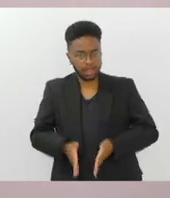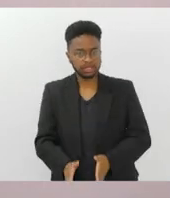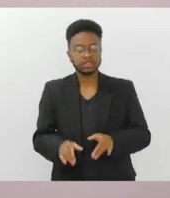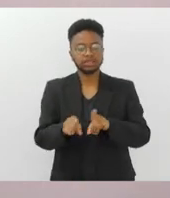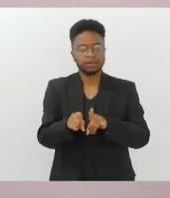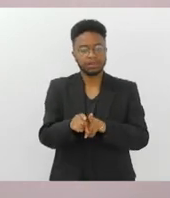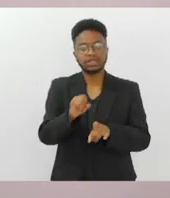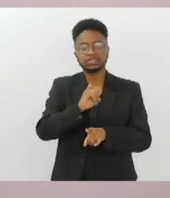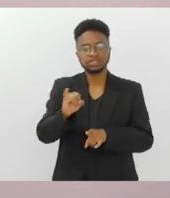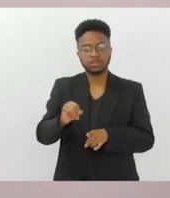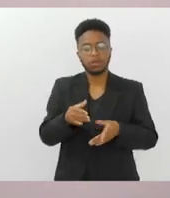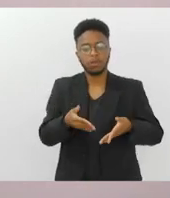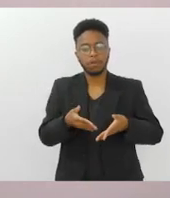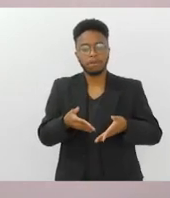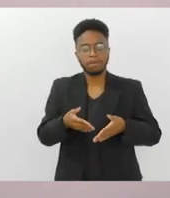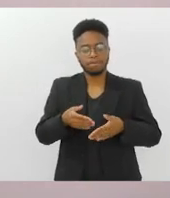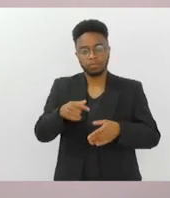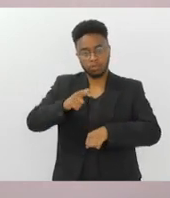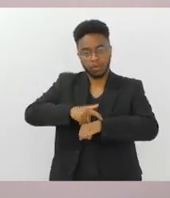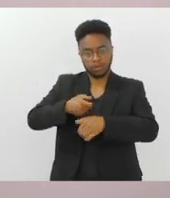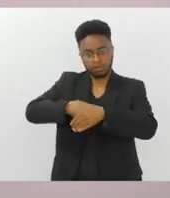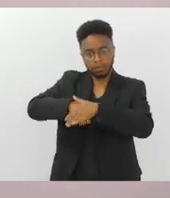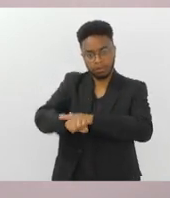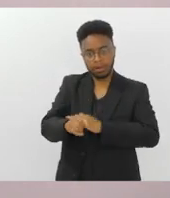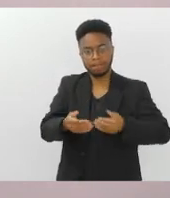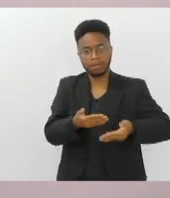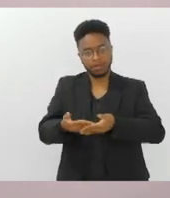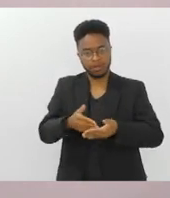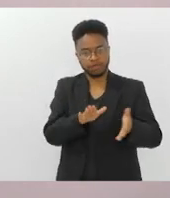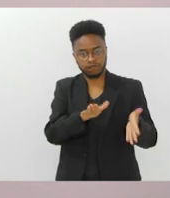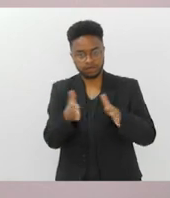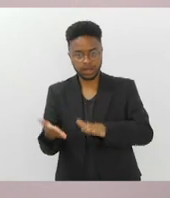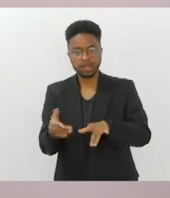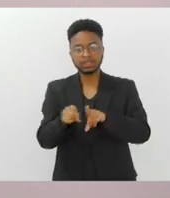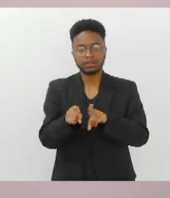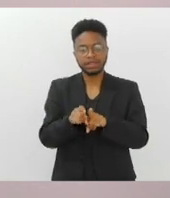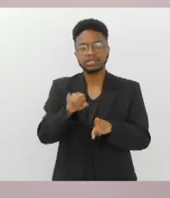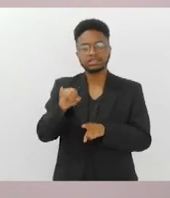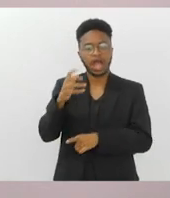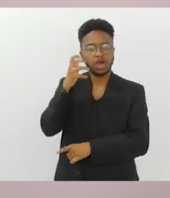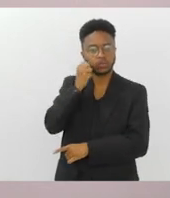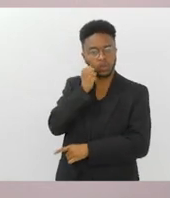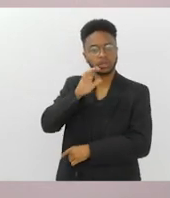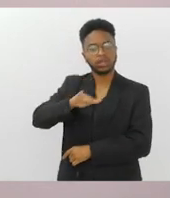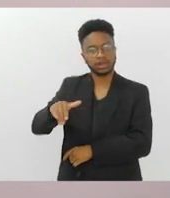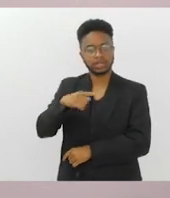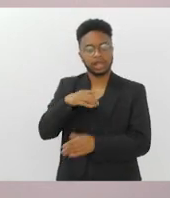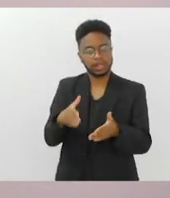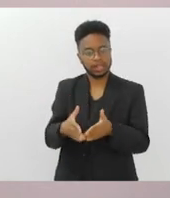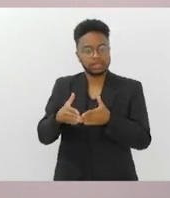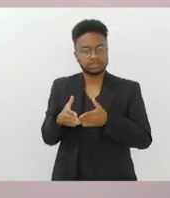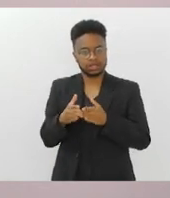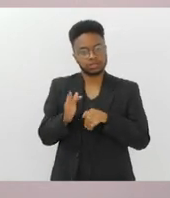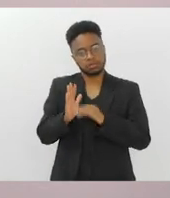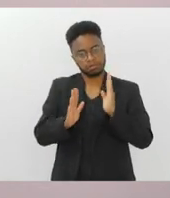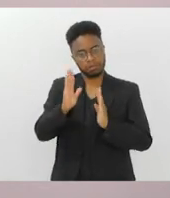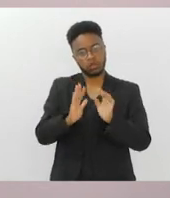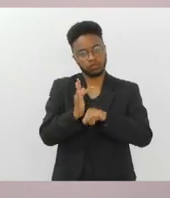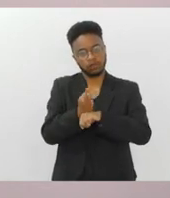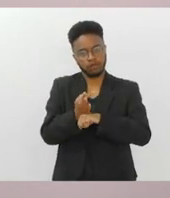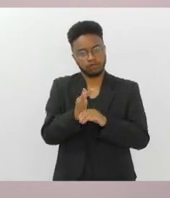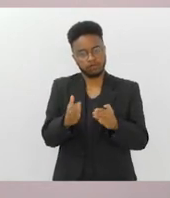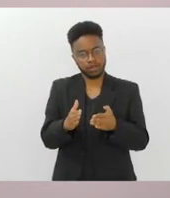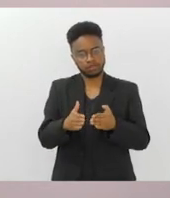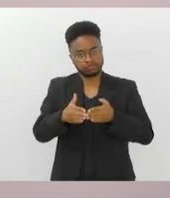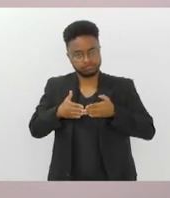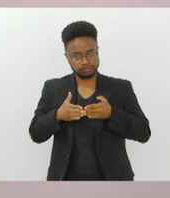perda gestacional, a licença para quem adota uma criança, enfim, nós conseguimos avançar dentro da própria